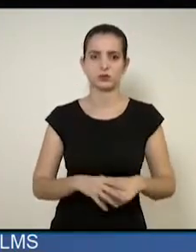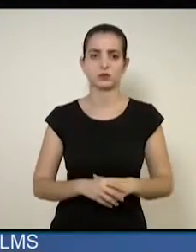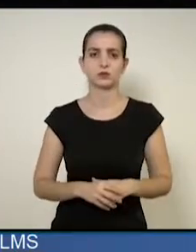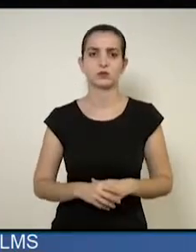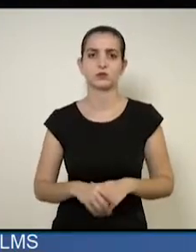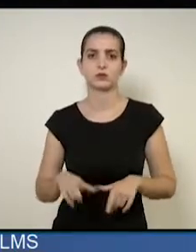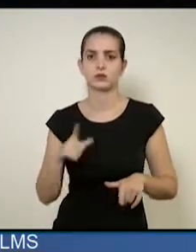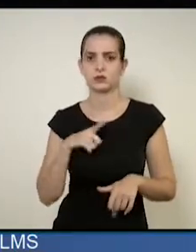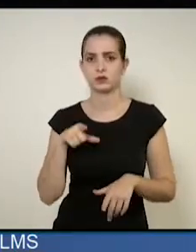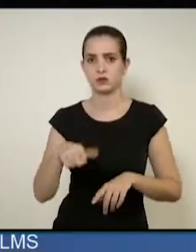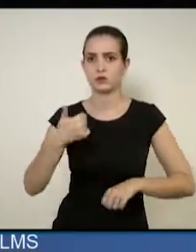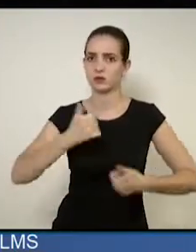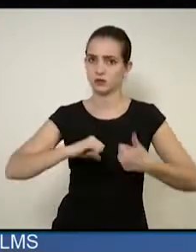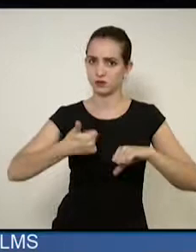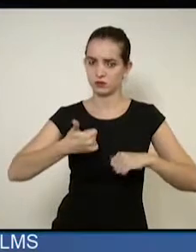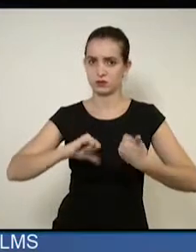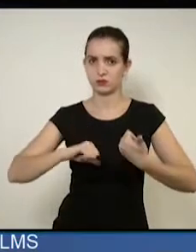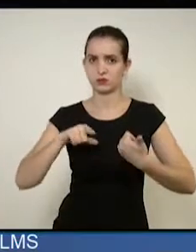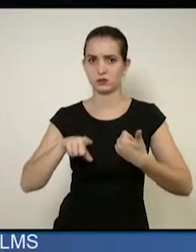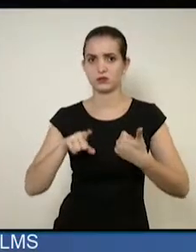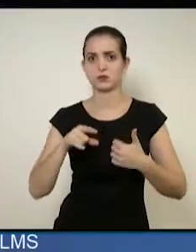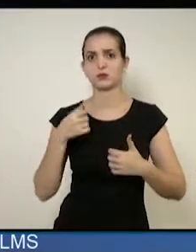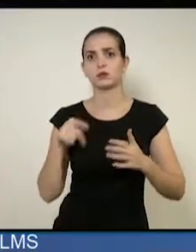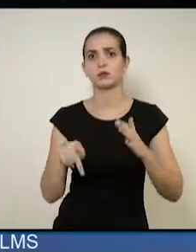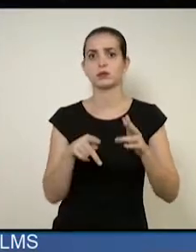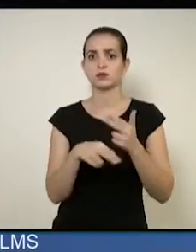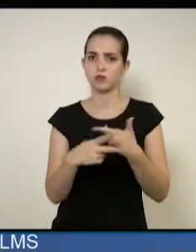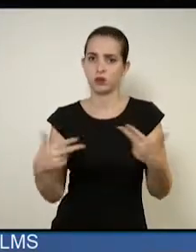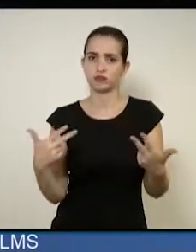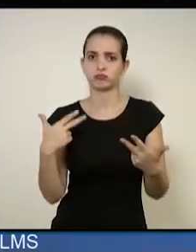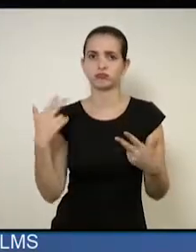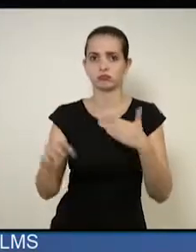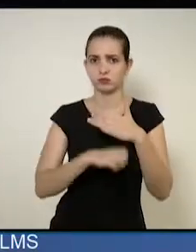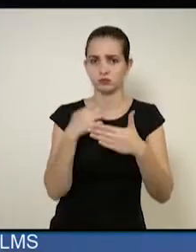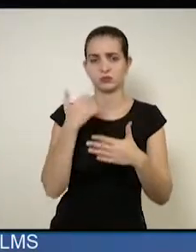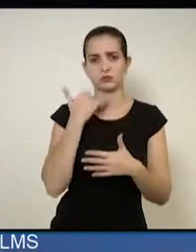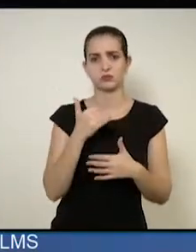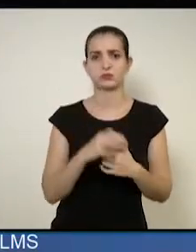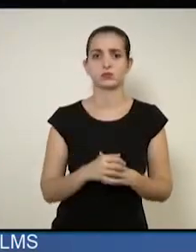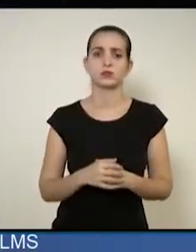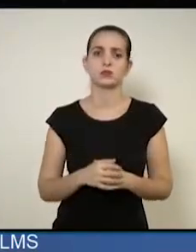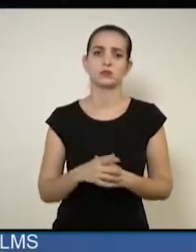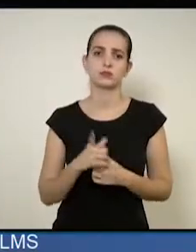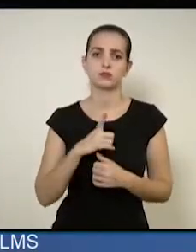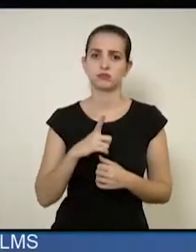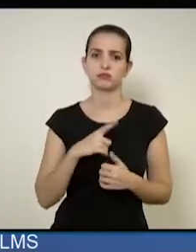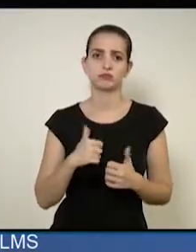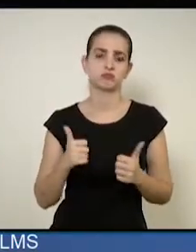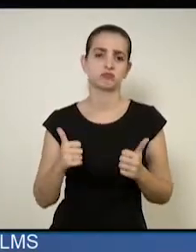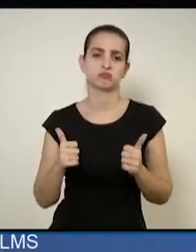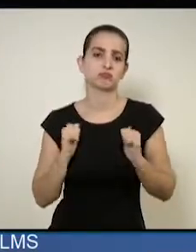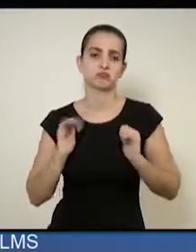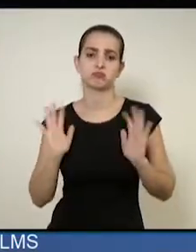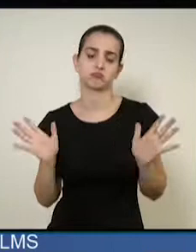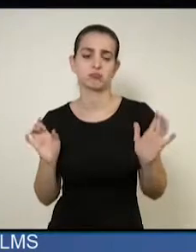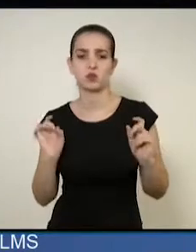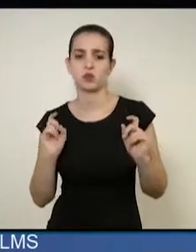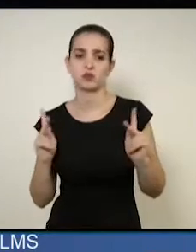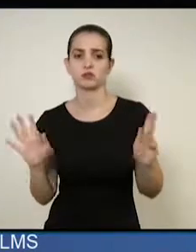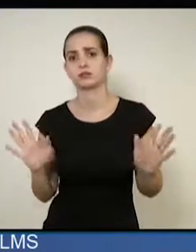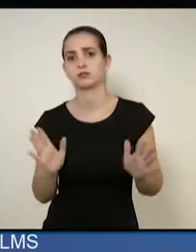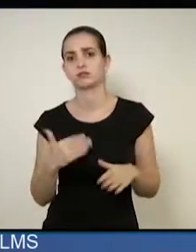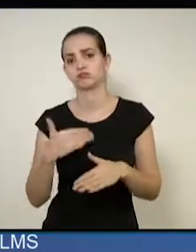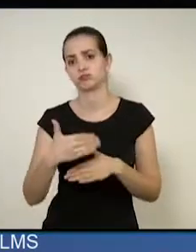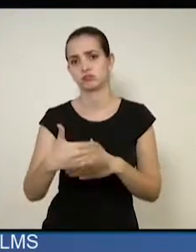e, na avaliação das operadoras, eles não descumprem determinação. Está legal, tá bem, está tranquilo, vamos tocar desse